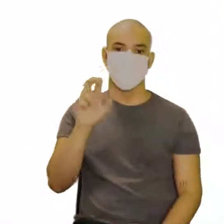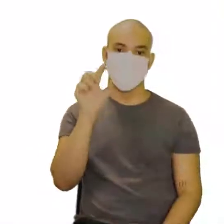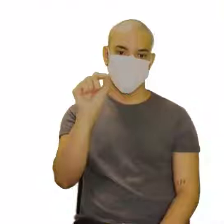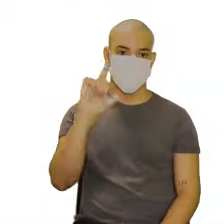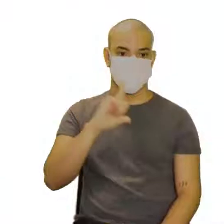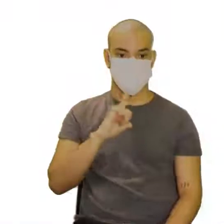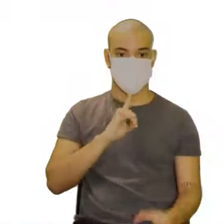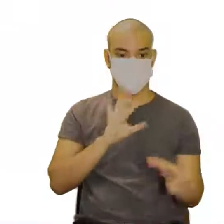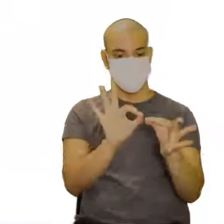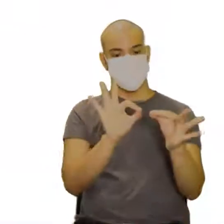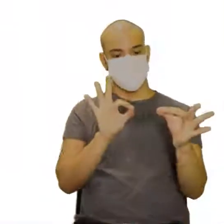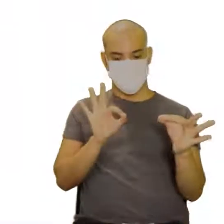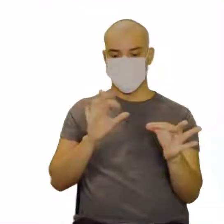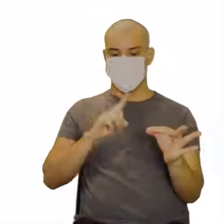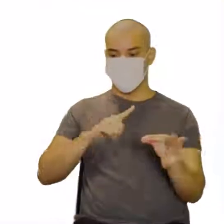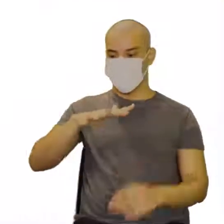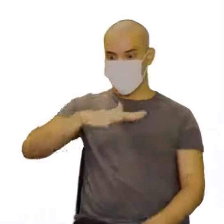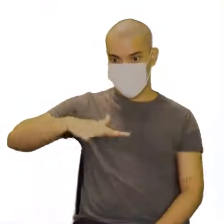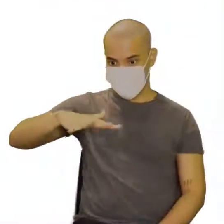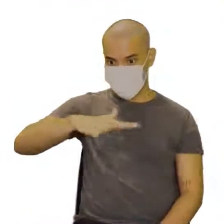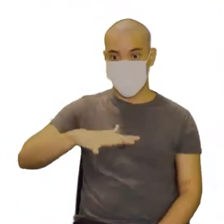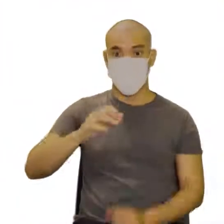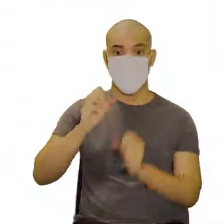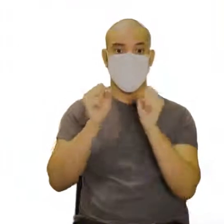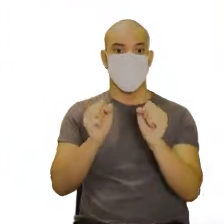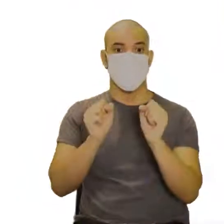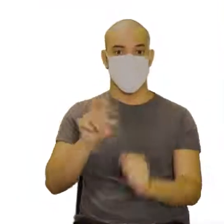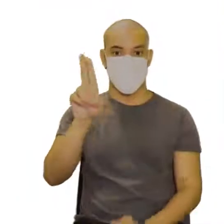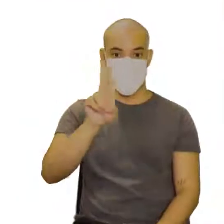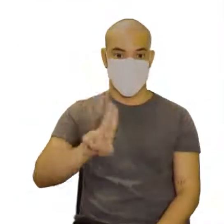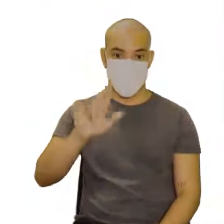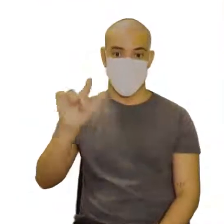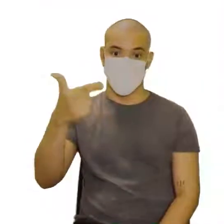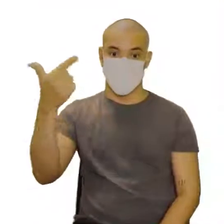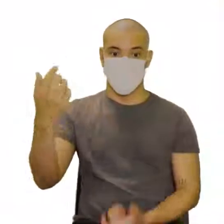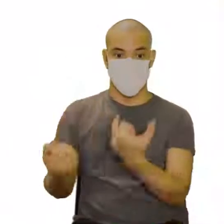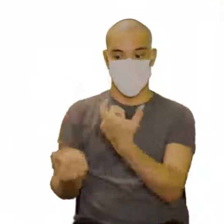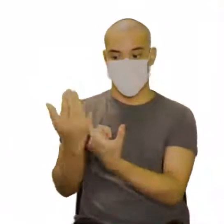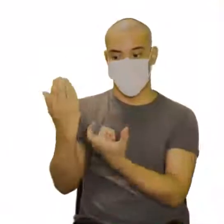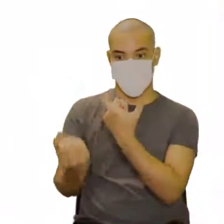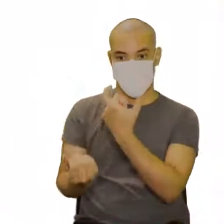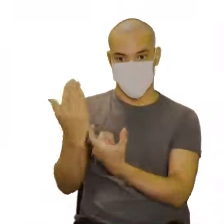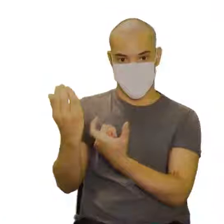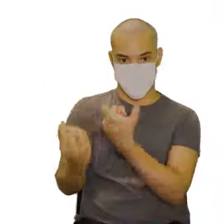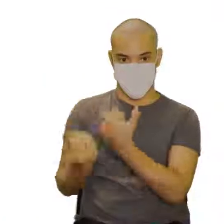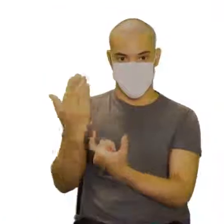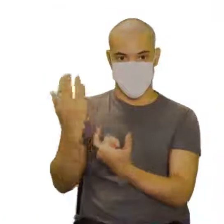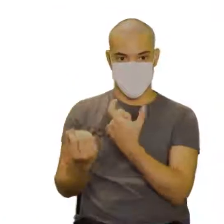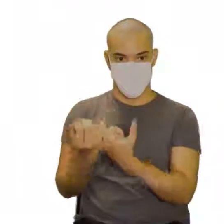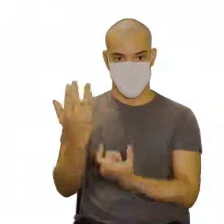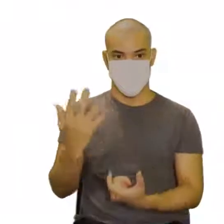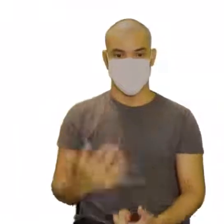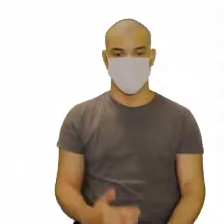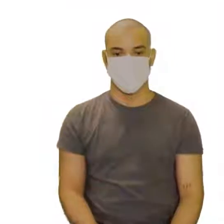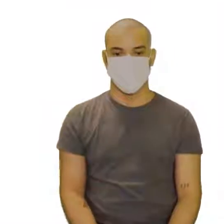nós temos distância, área, nós vamos usar a segunda fórmula. Deixa eu só apagar aqui.